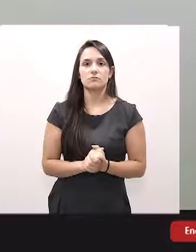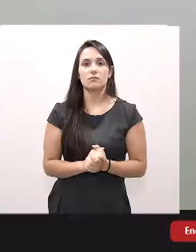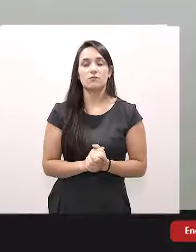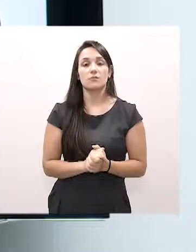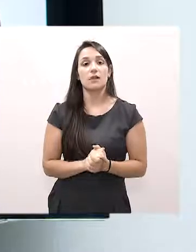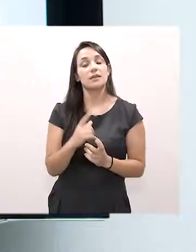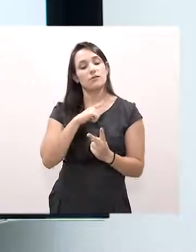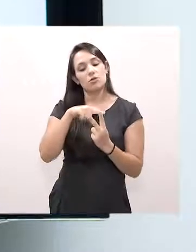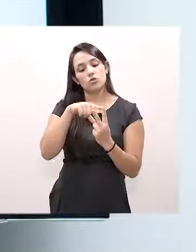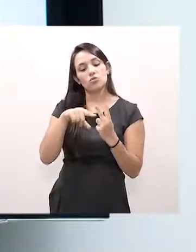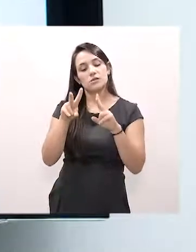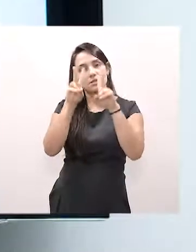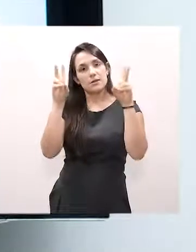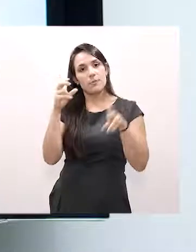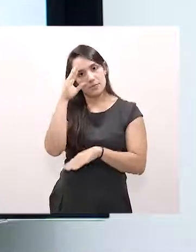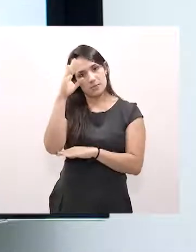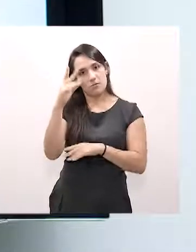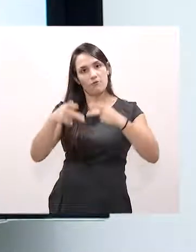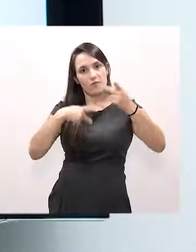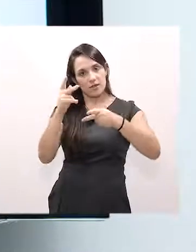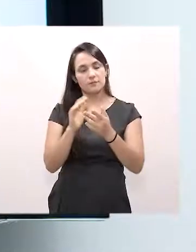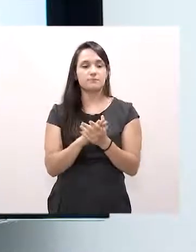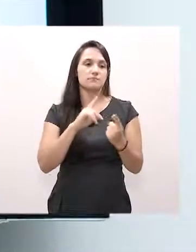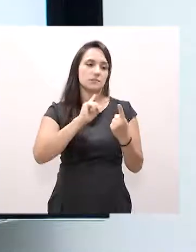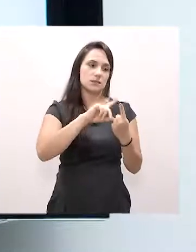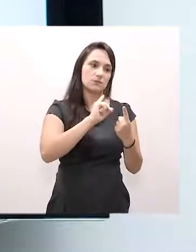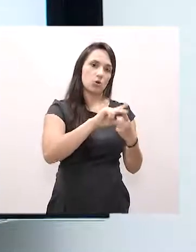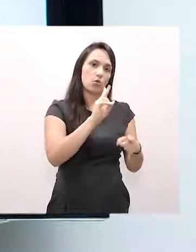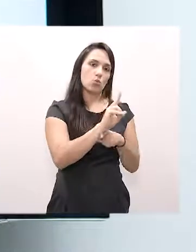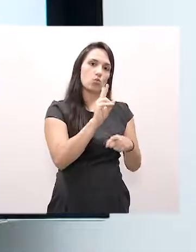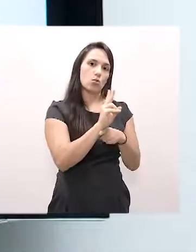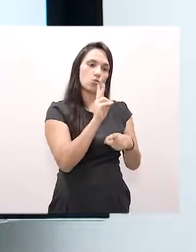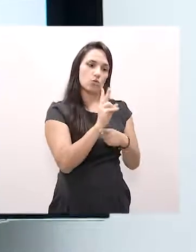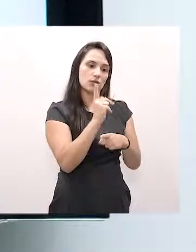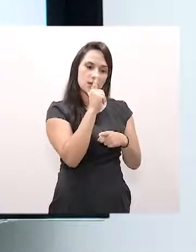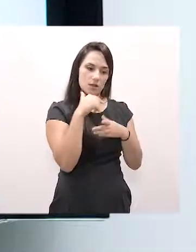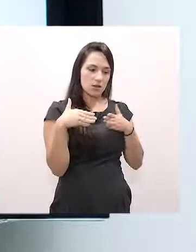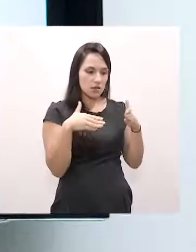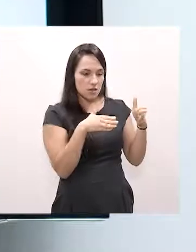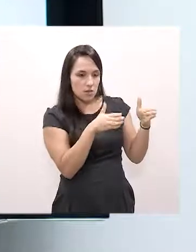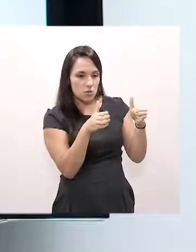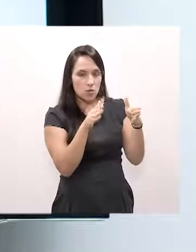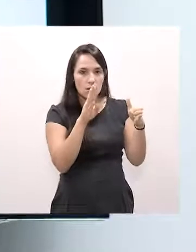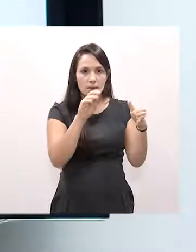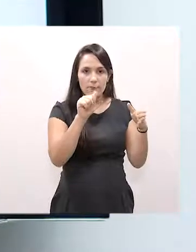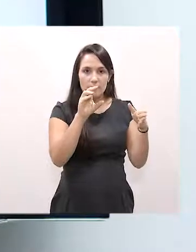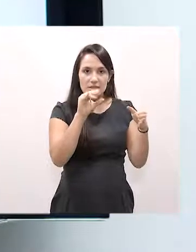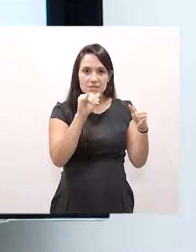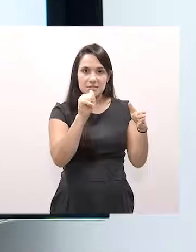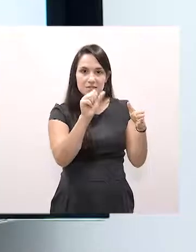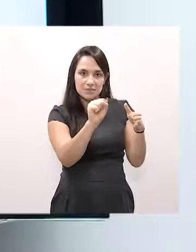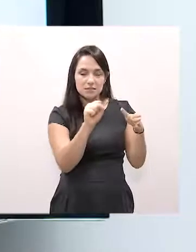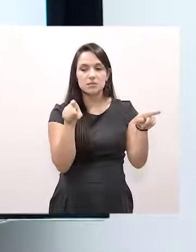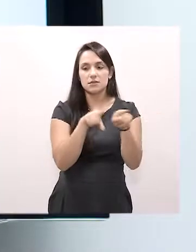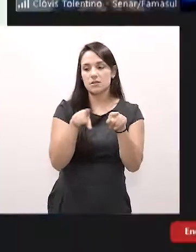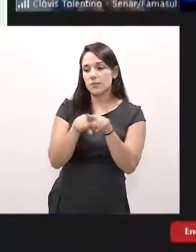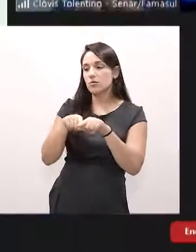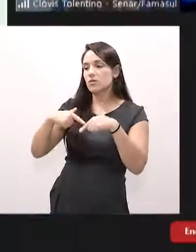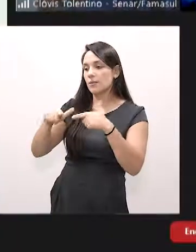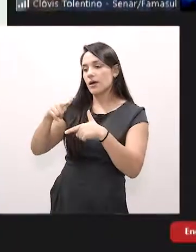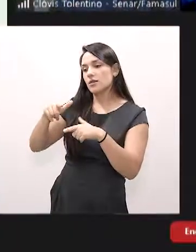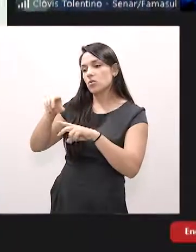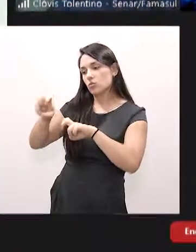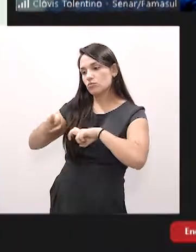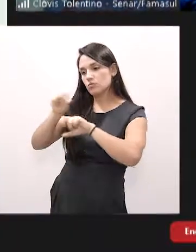importante. Tá? As falas se concentraram em 2 segmentos principais: a conservação das bacias hidrográficas da região